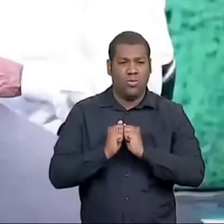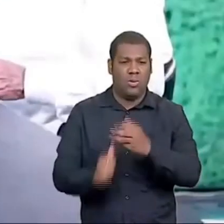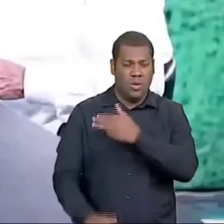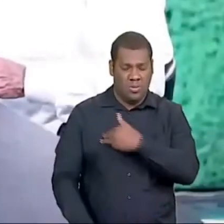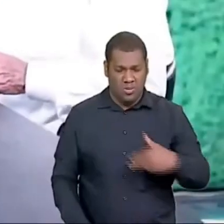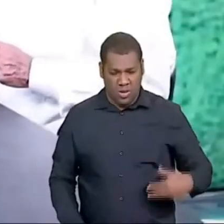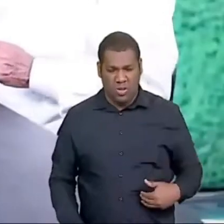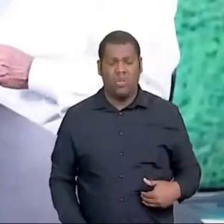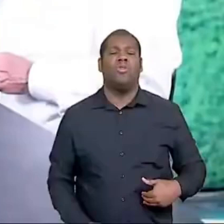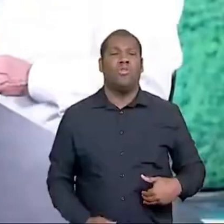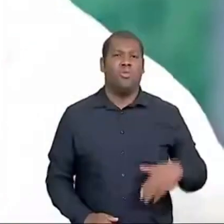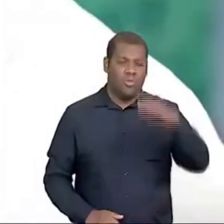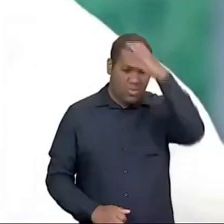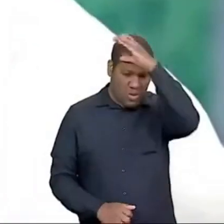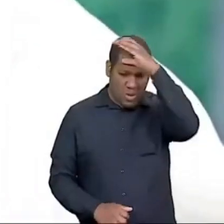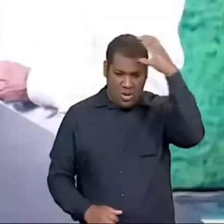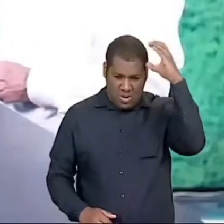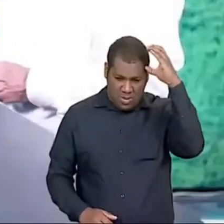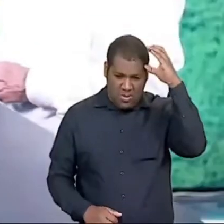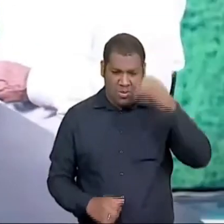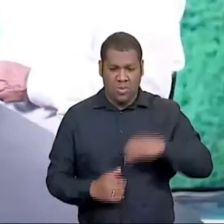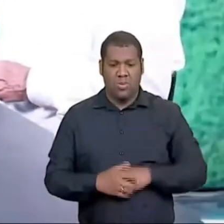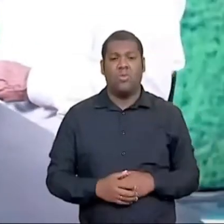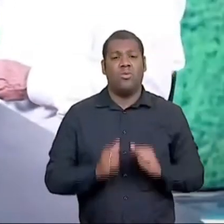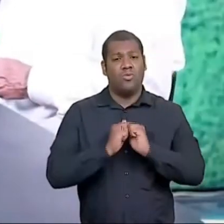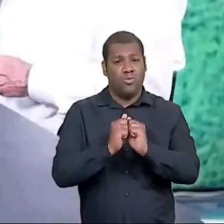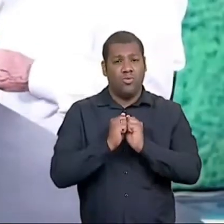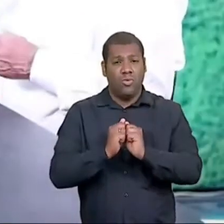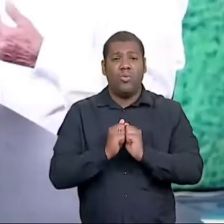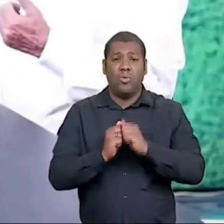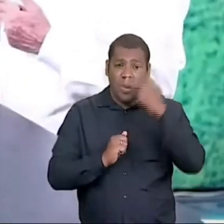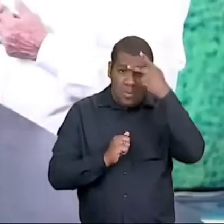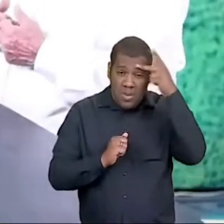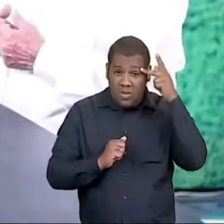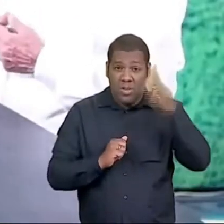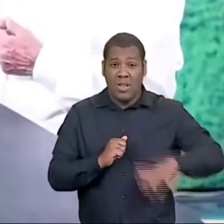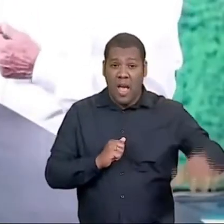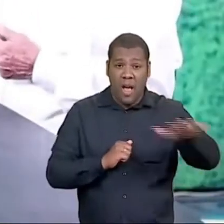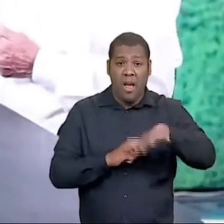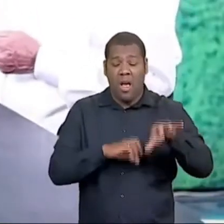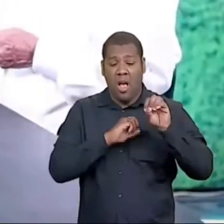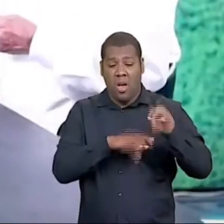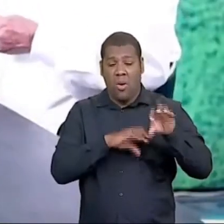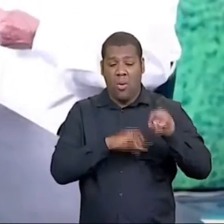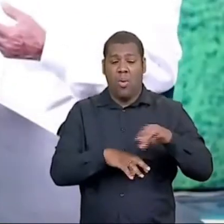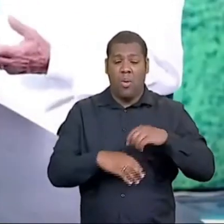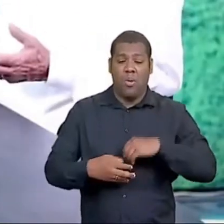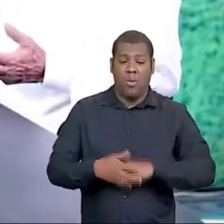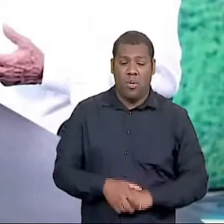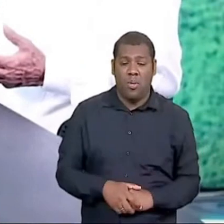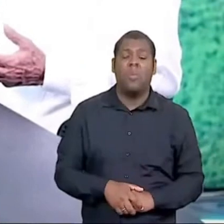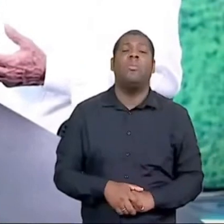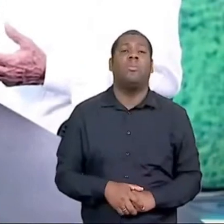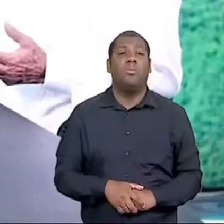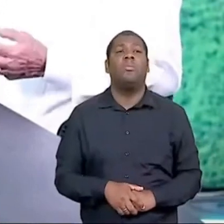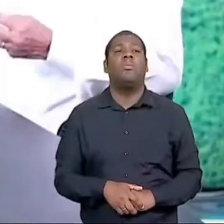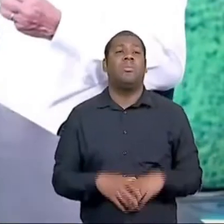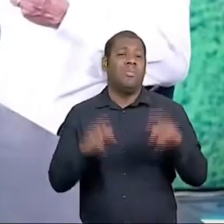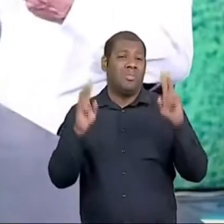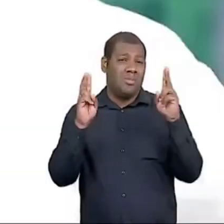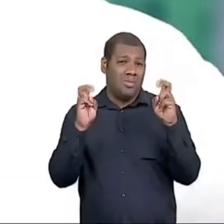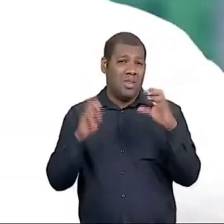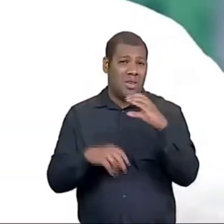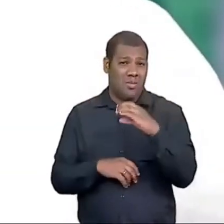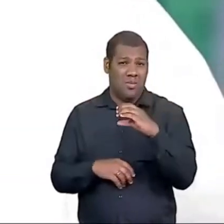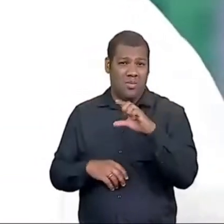junto ao pessoal da educação, porque eu acho fundamental. E a questão do clima hoje não é mais uma coisa trivial,